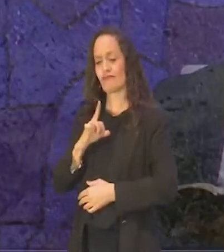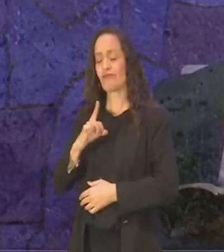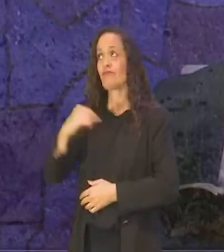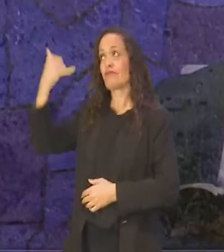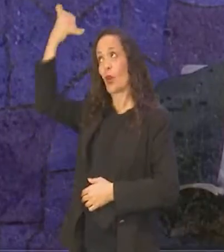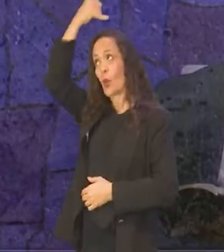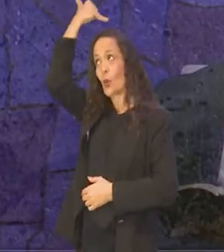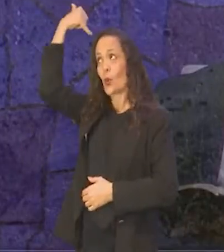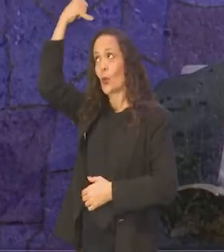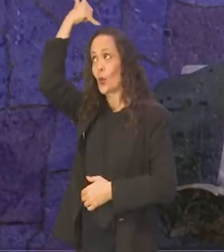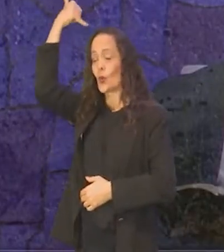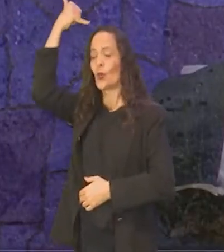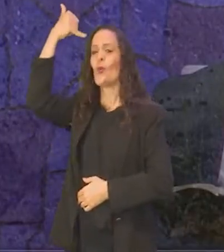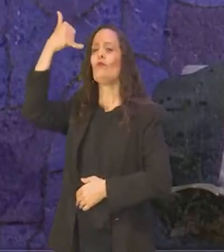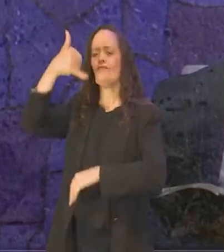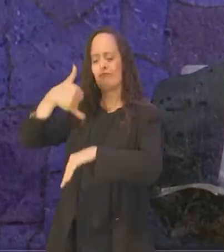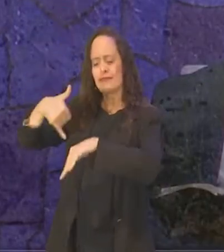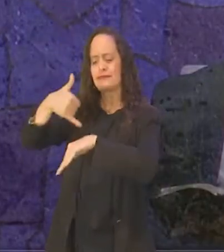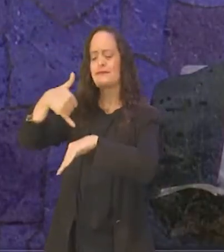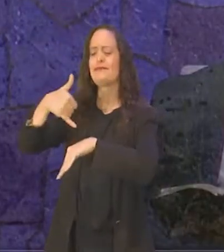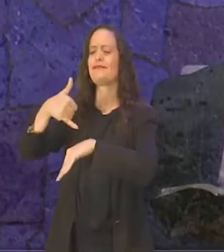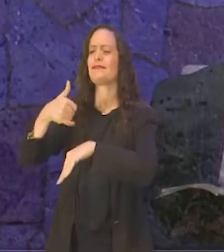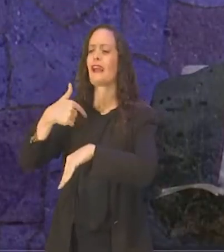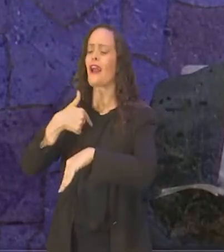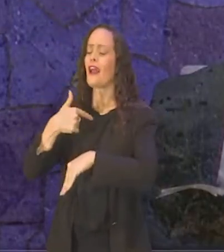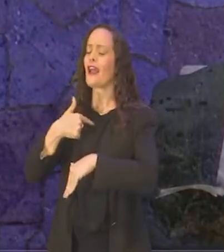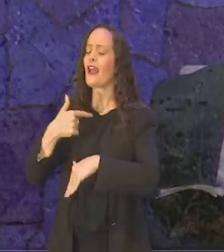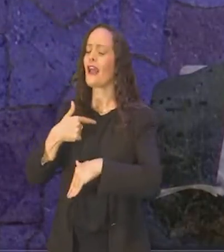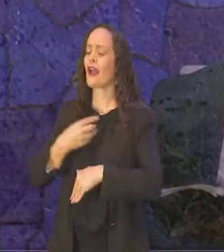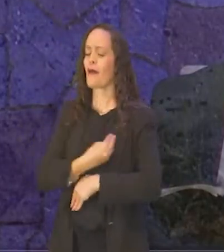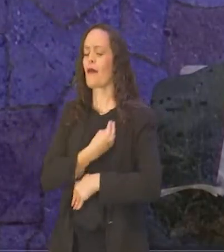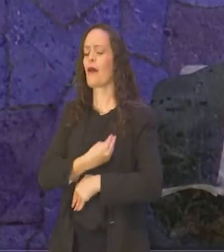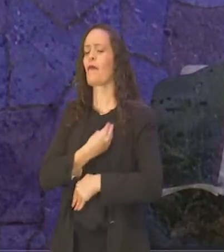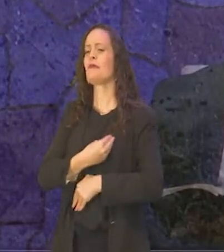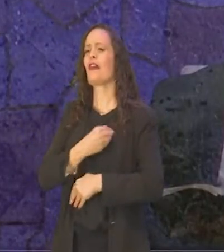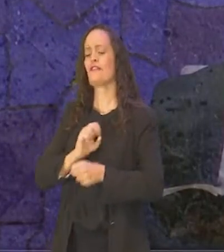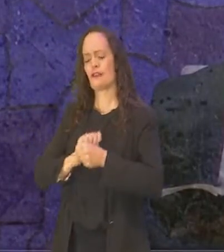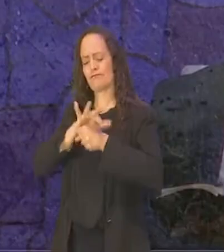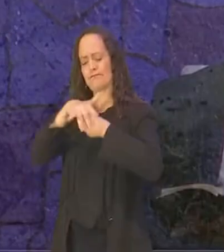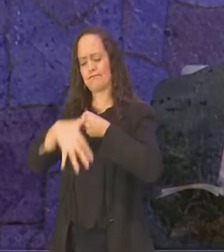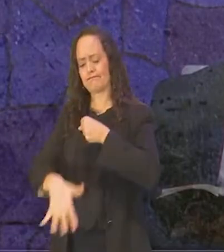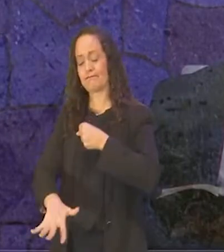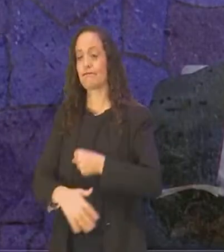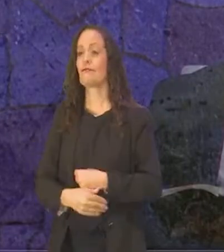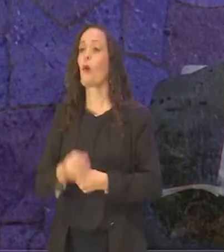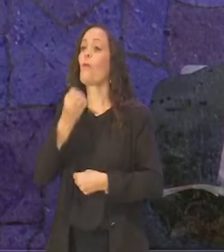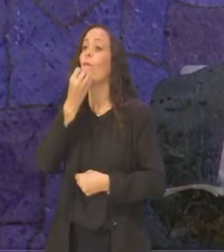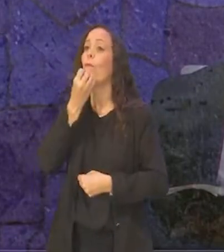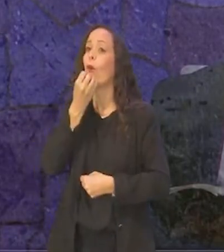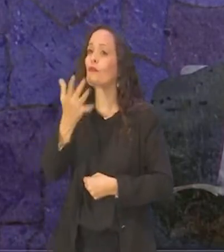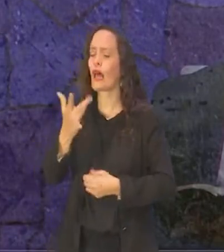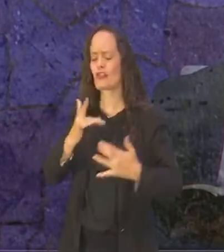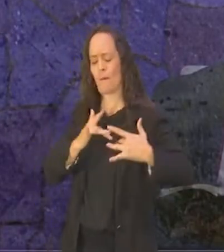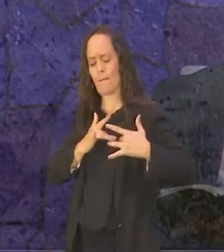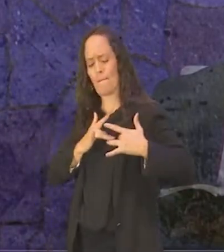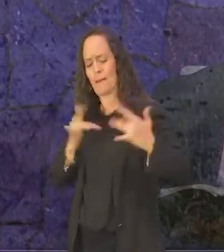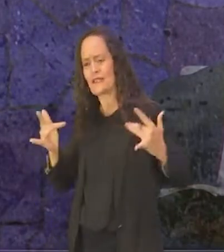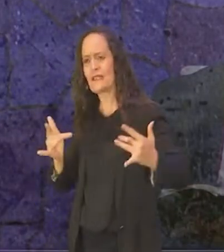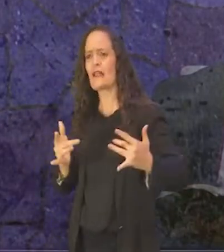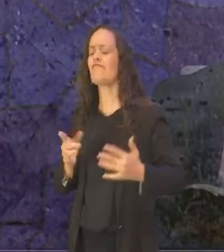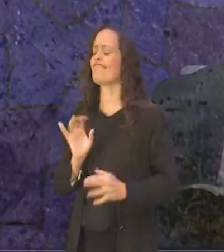unges a minha cabeça com óleo e o meu cálice transborda. Bondade e